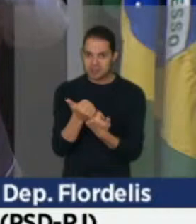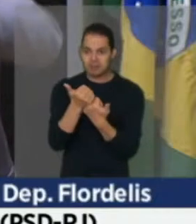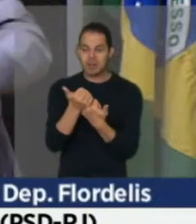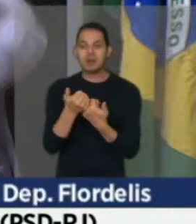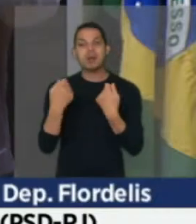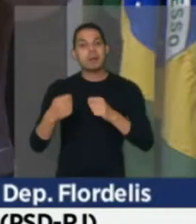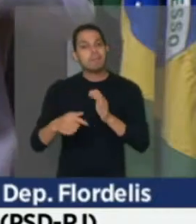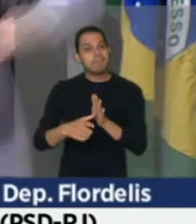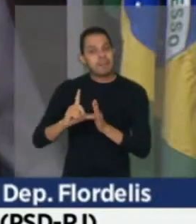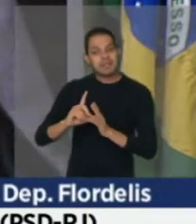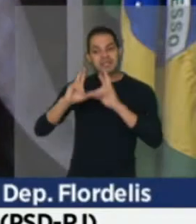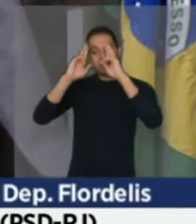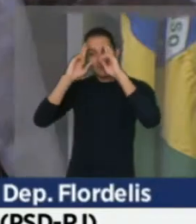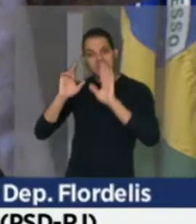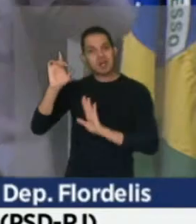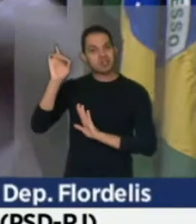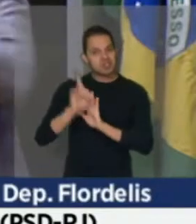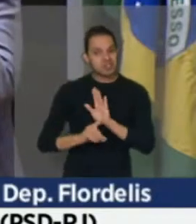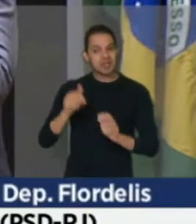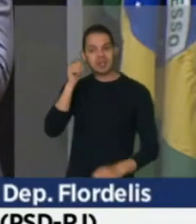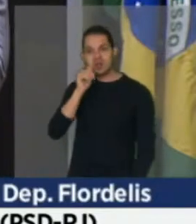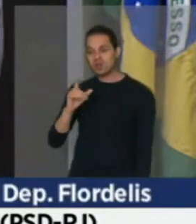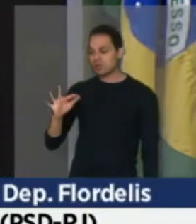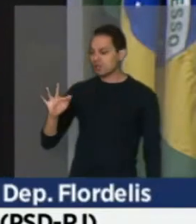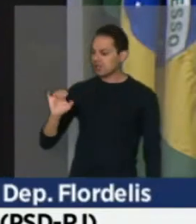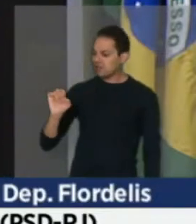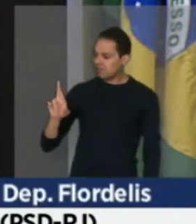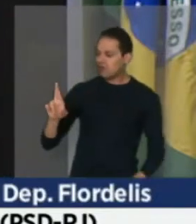que respeitar os direitos também da Flor de Lis.